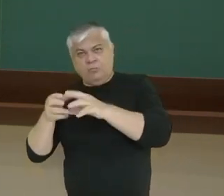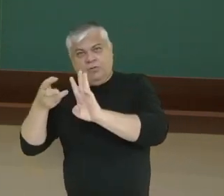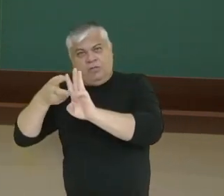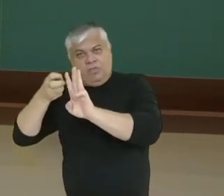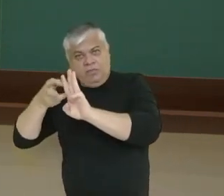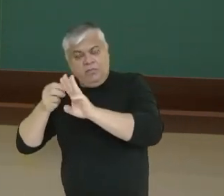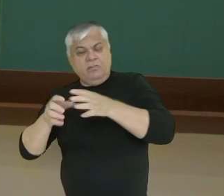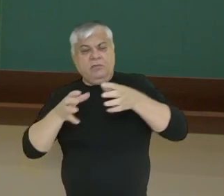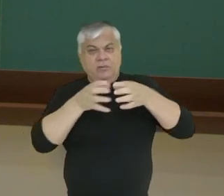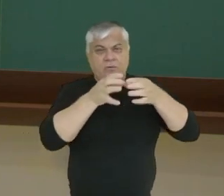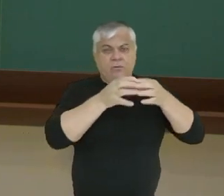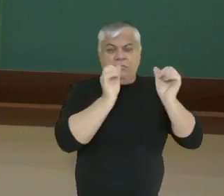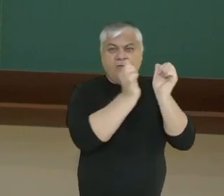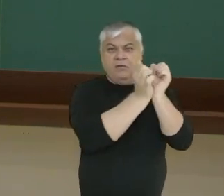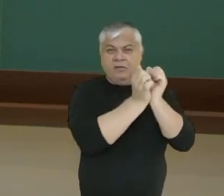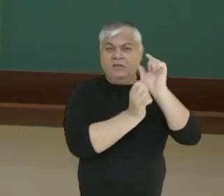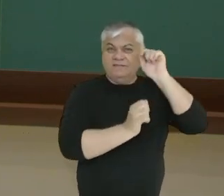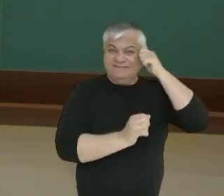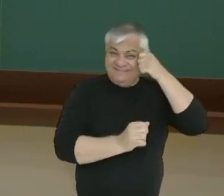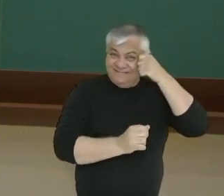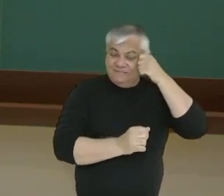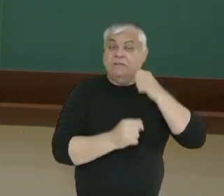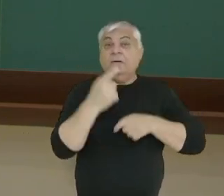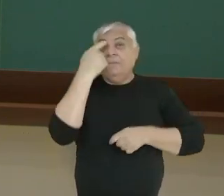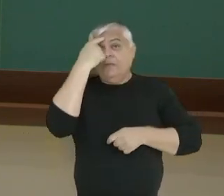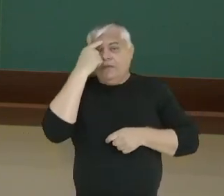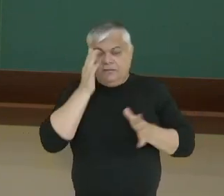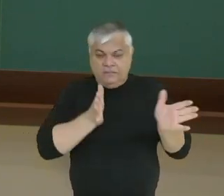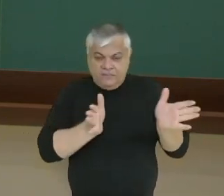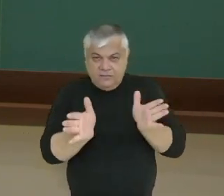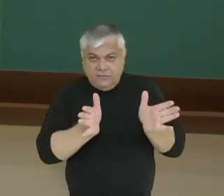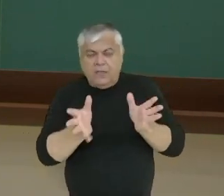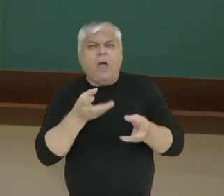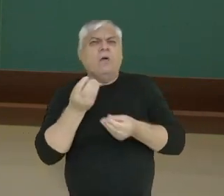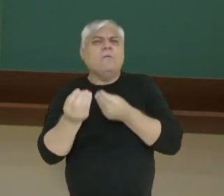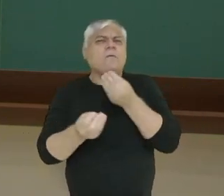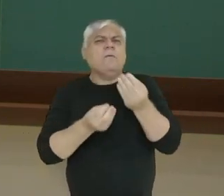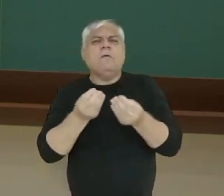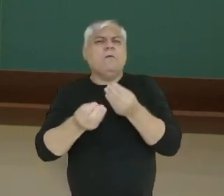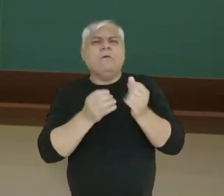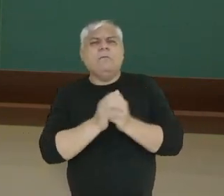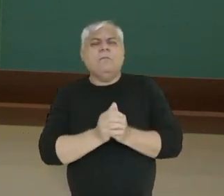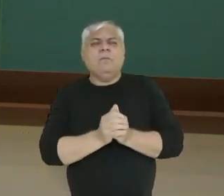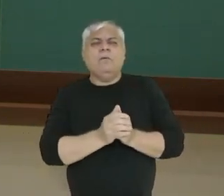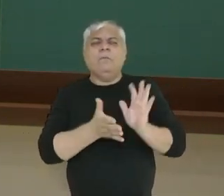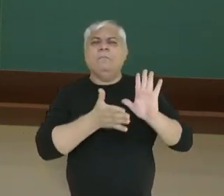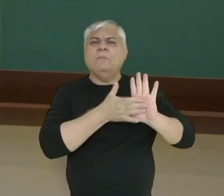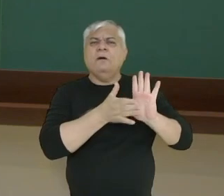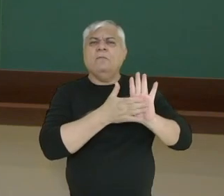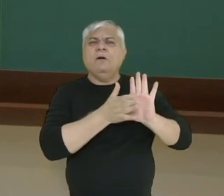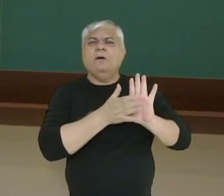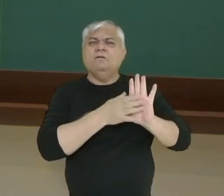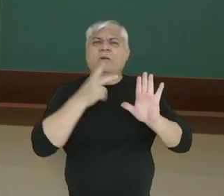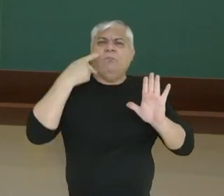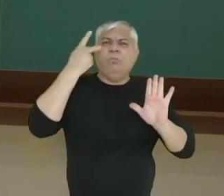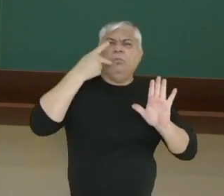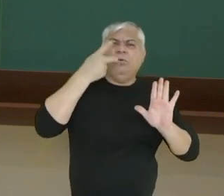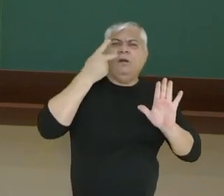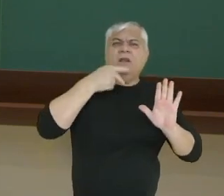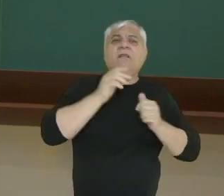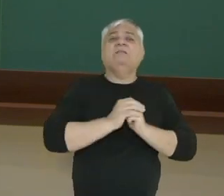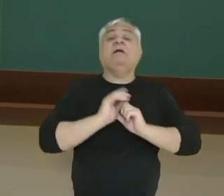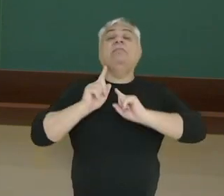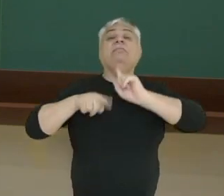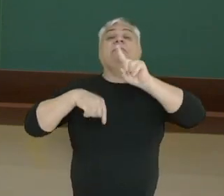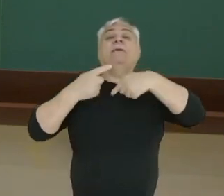aos escravizados, principalmente pensando como é que foram aplicadas as políticas à população após